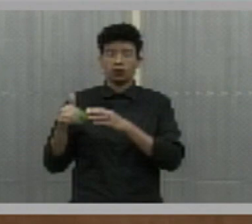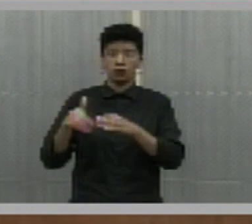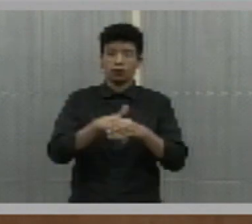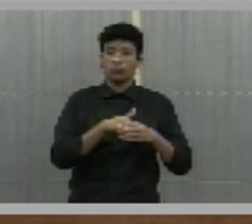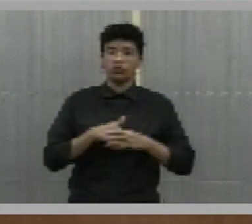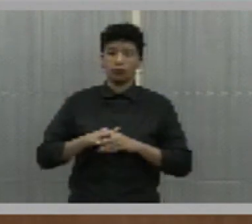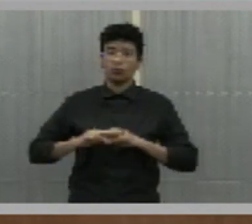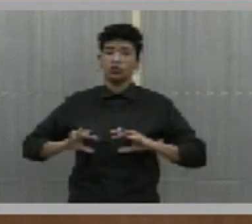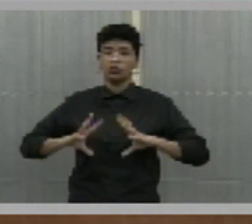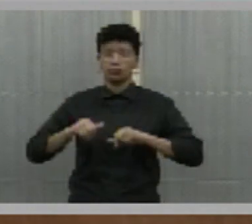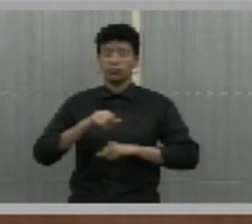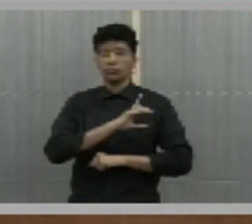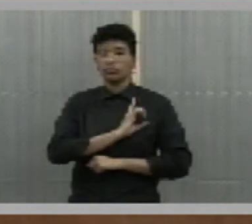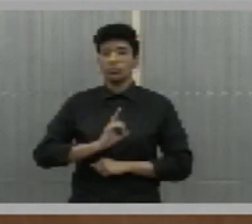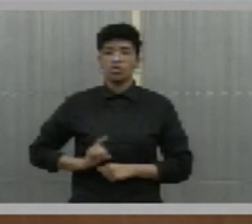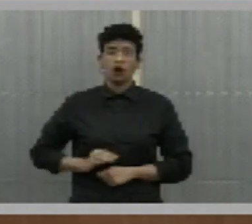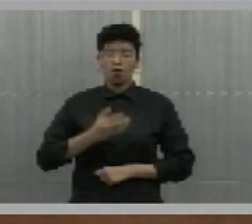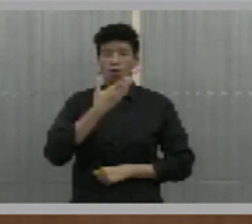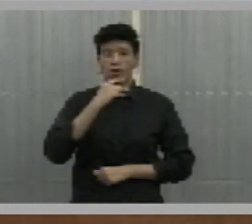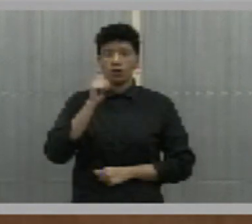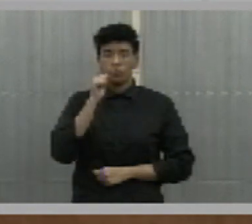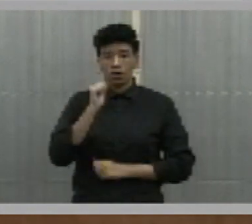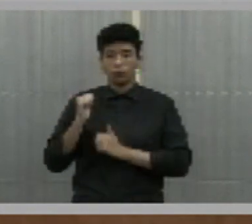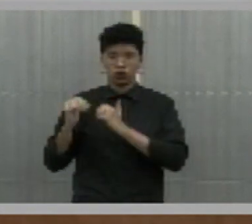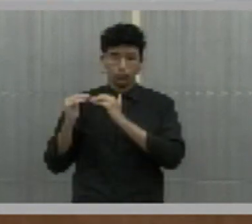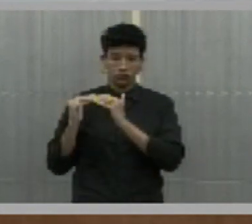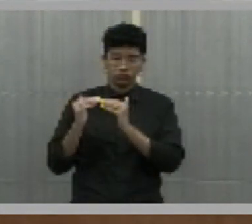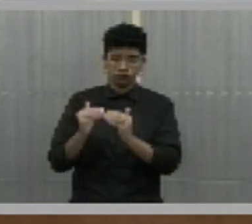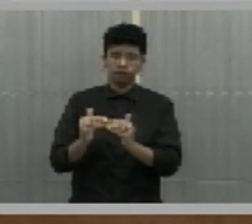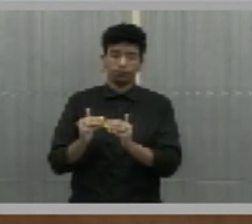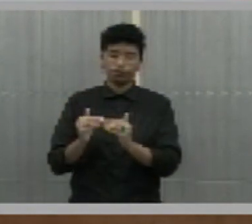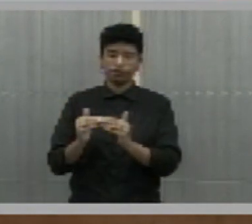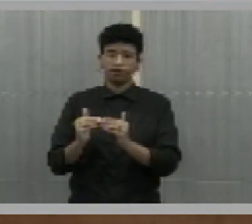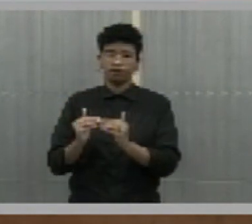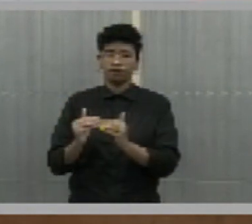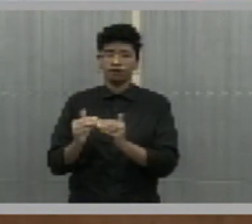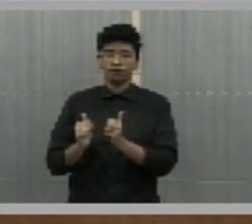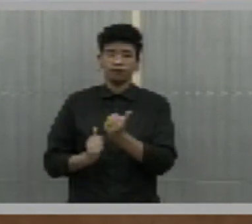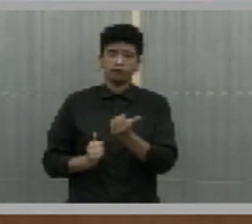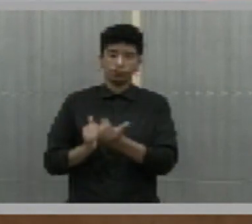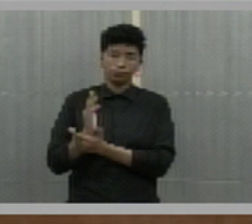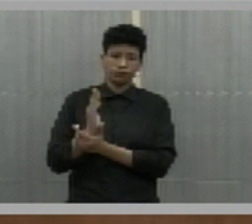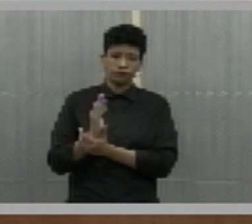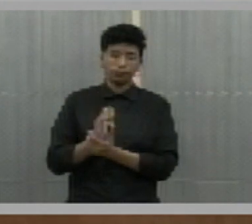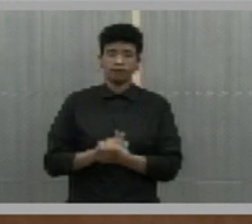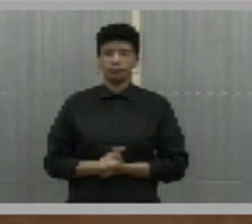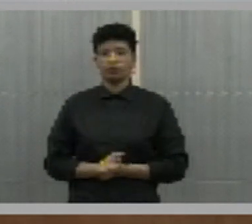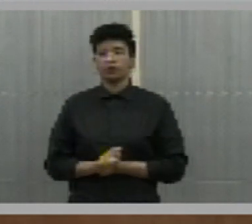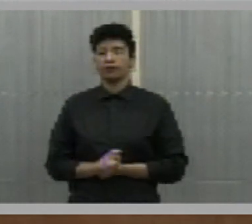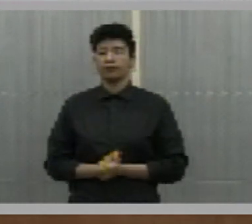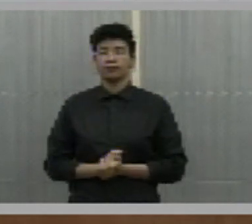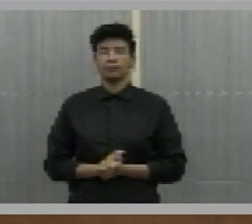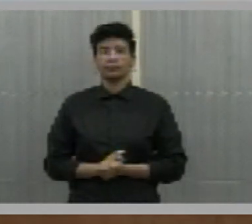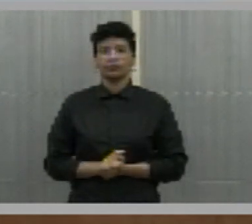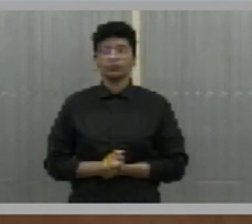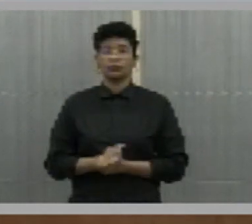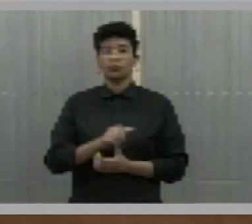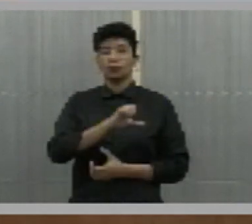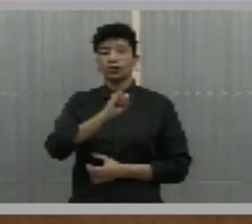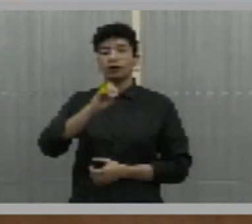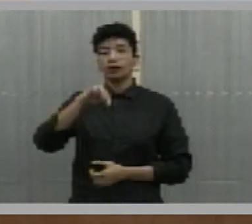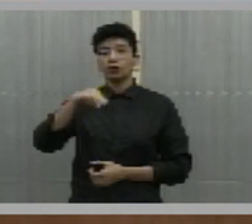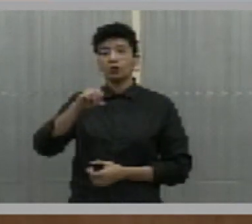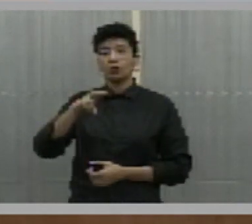em votação, deputadas e deputados que aprovam, permaneçam como estão. Aprovado. Simone